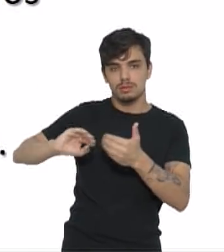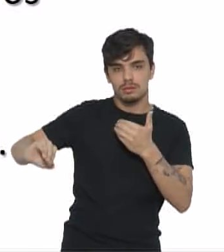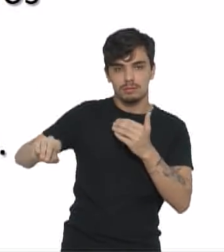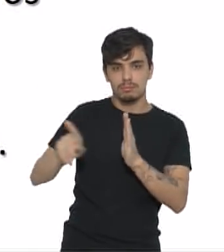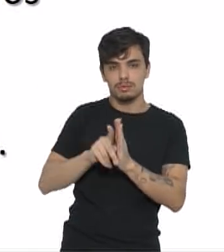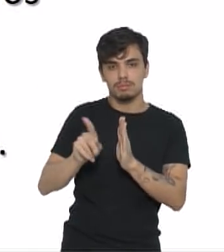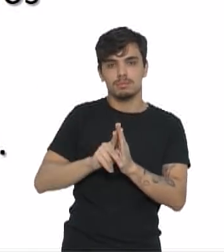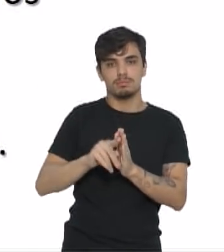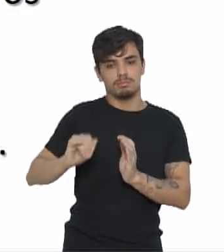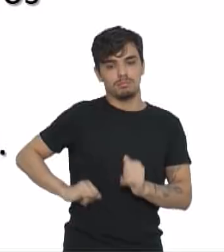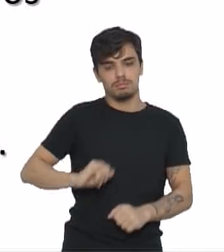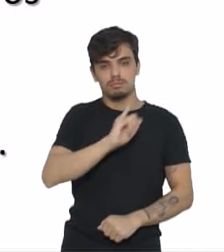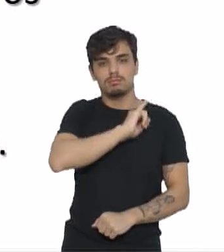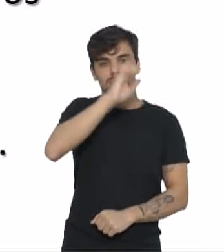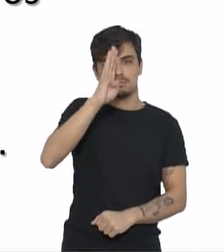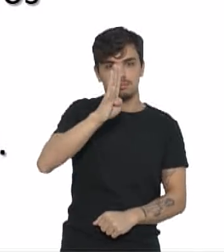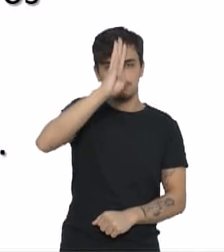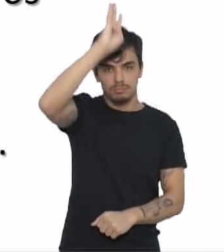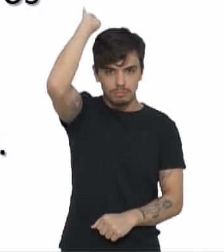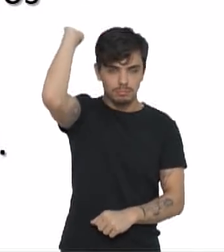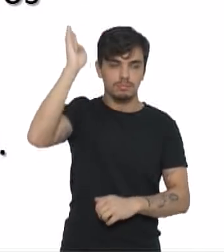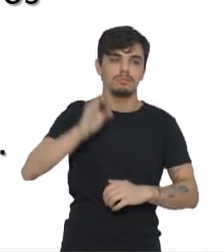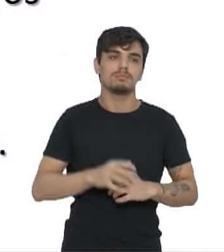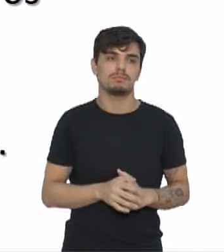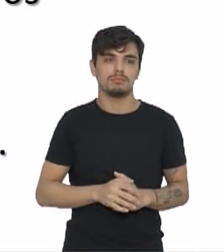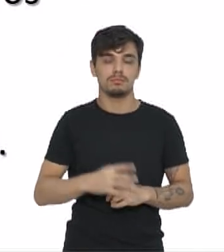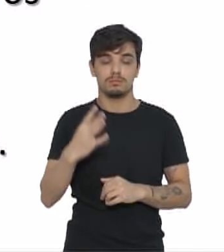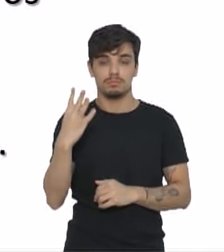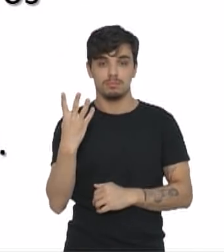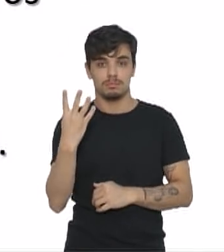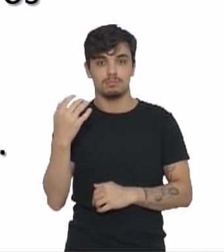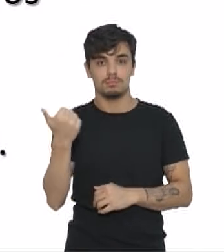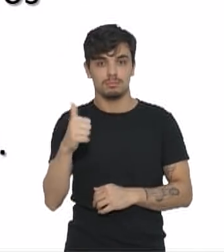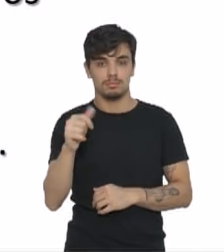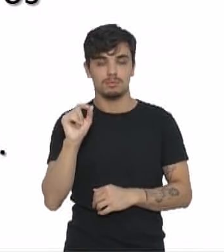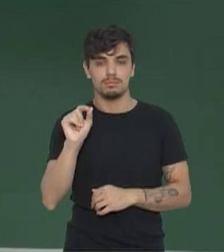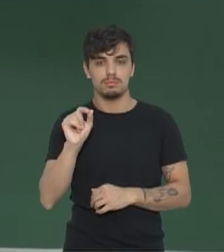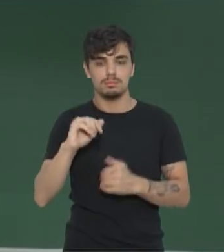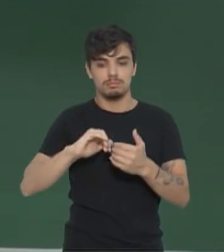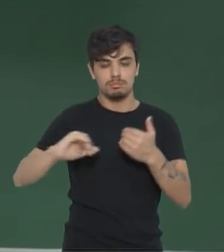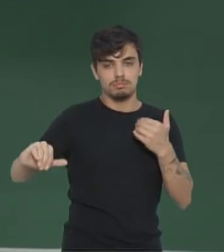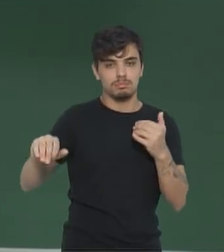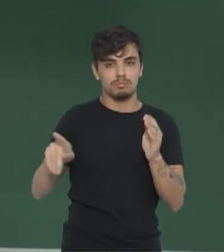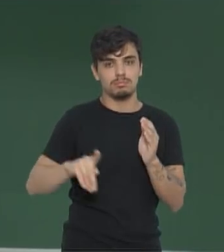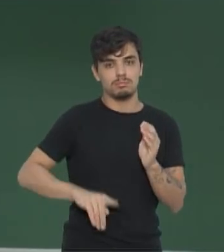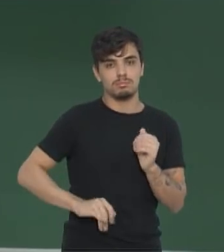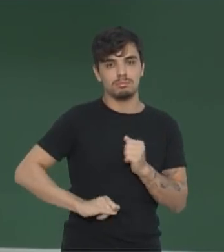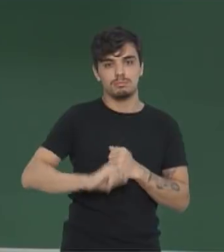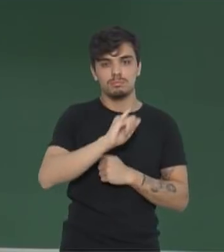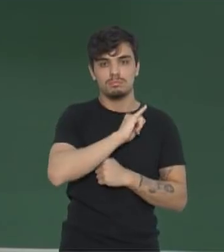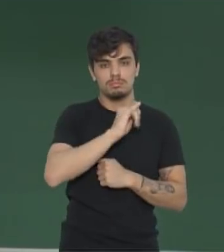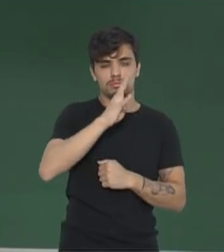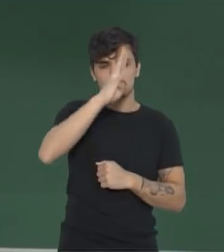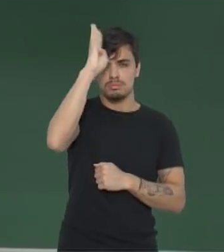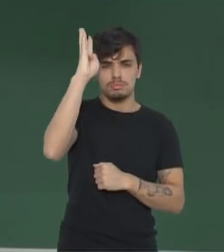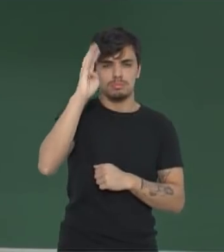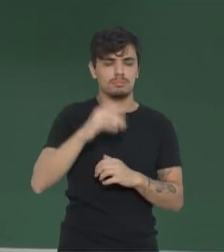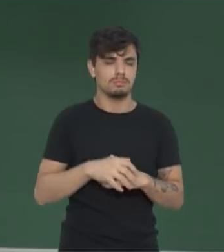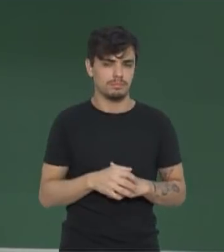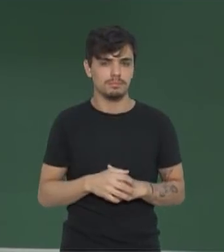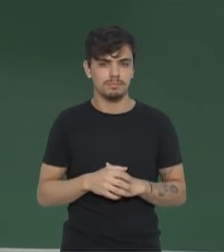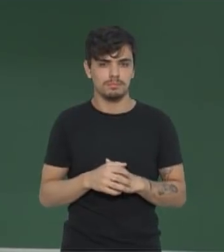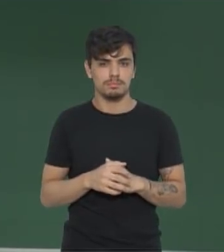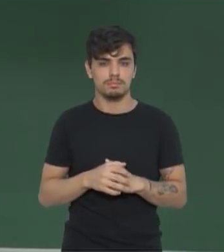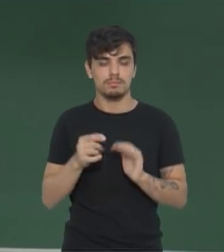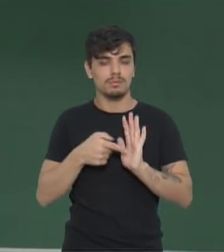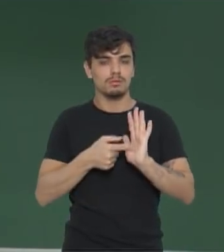Império Romano. Então, em 411, eles se separaram do Império Romano sem ainda ter caído, inclusive. Isso